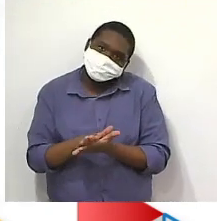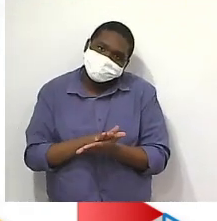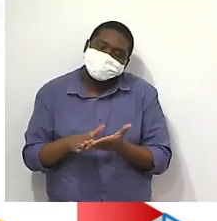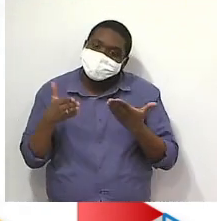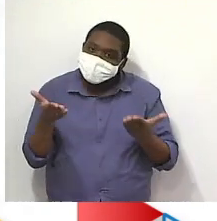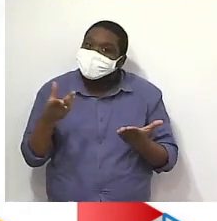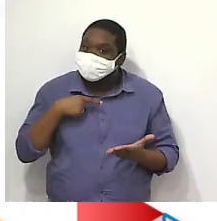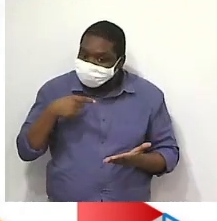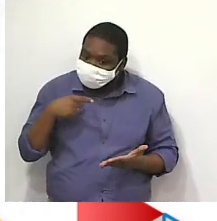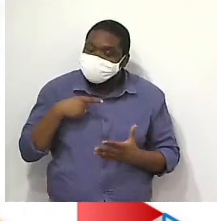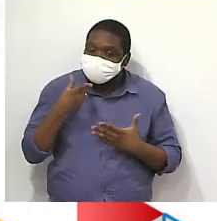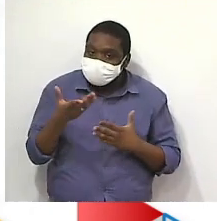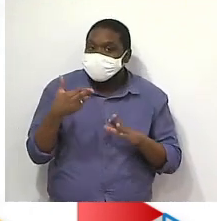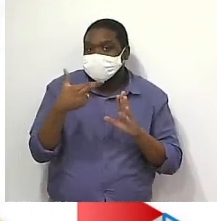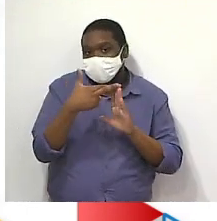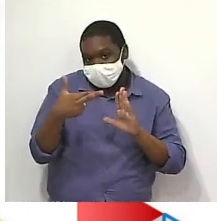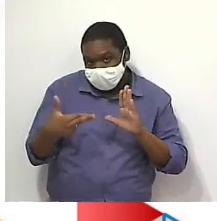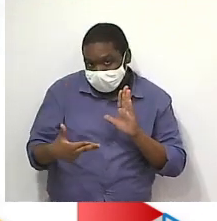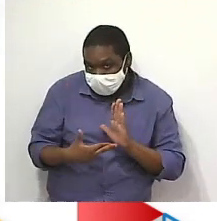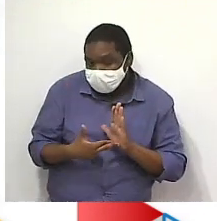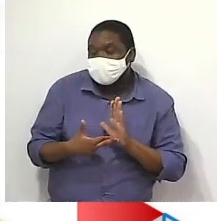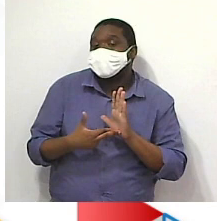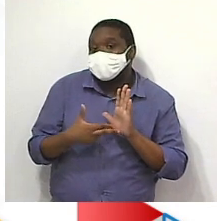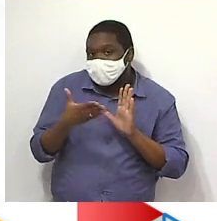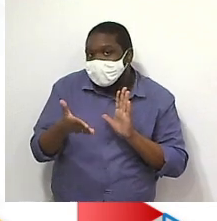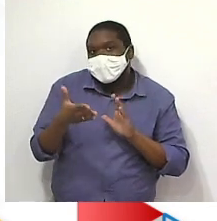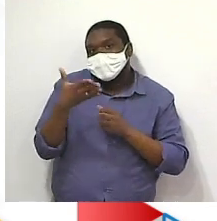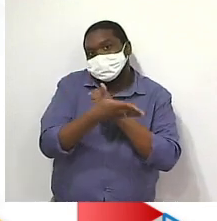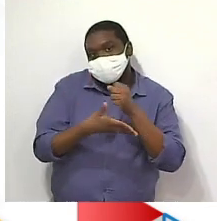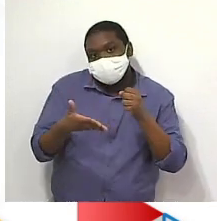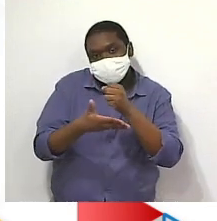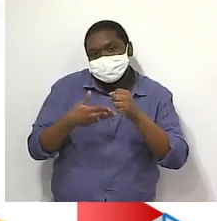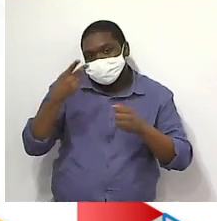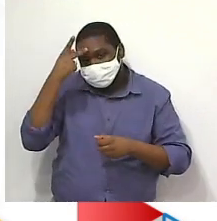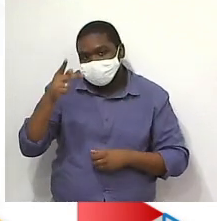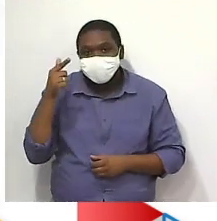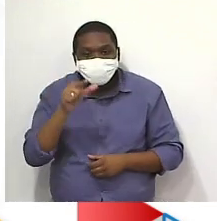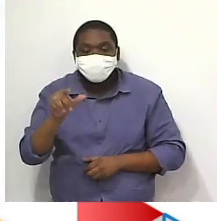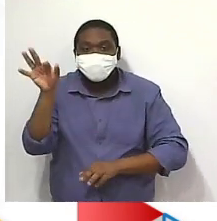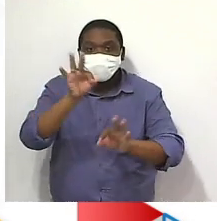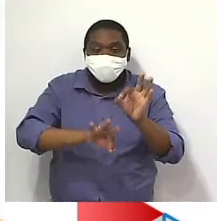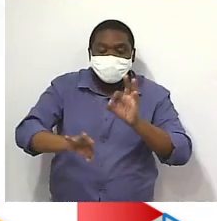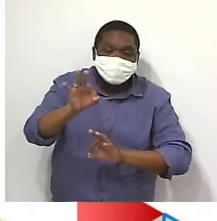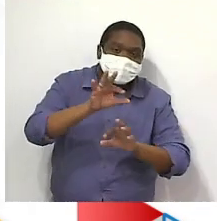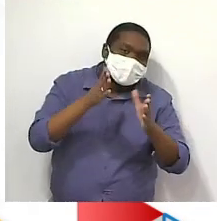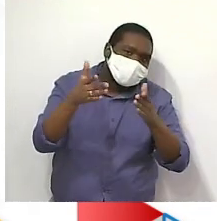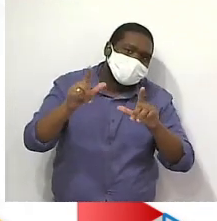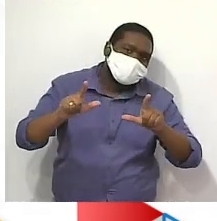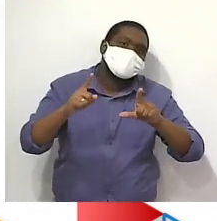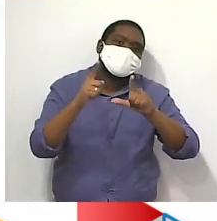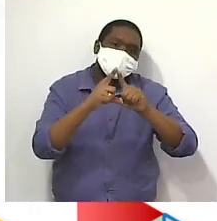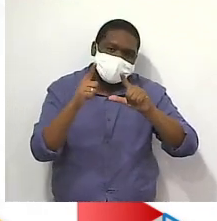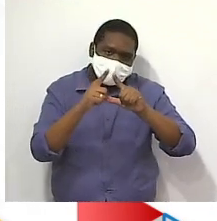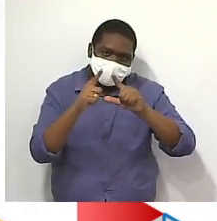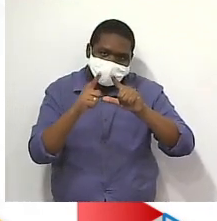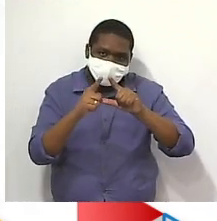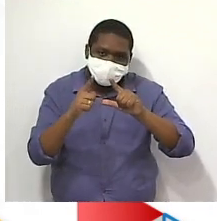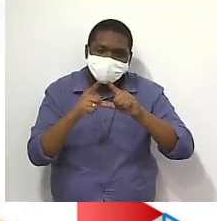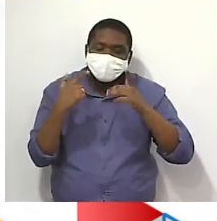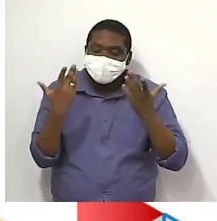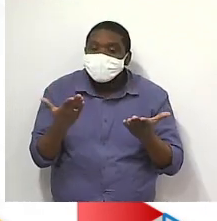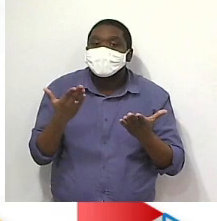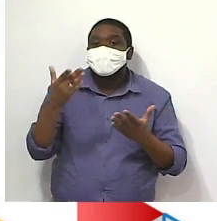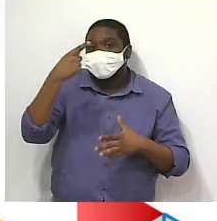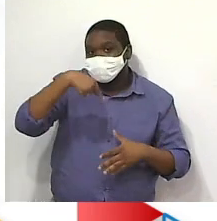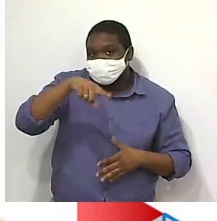existe uma regra muito básica para a construção do triângulo. Tá tranquilo até aí? Tá tranquilo até aí? Perfeito? Então